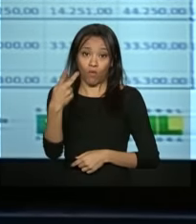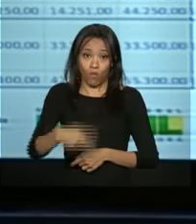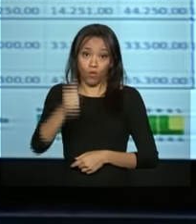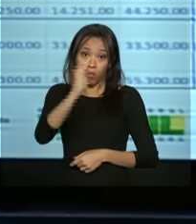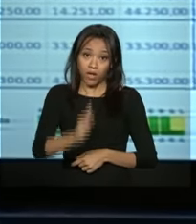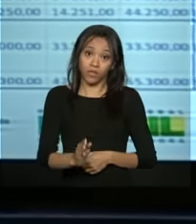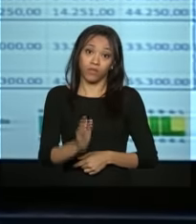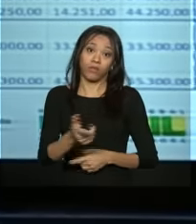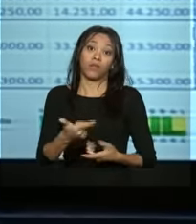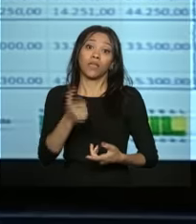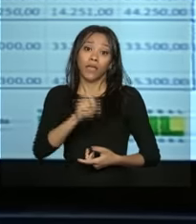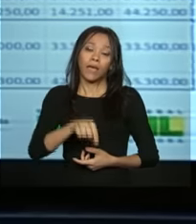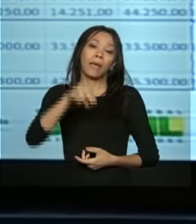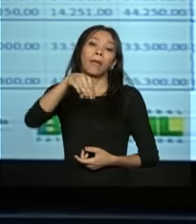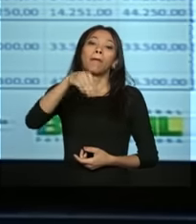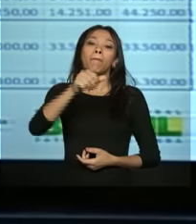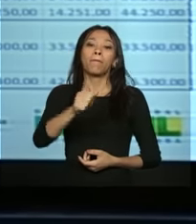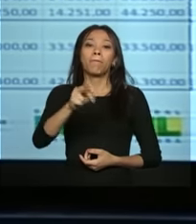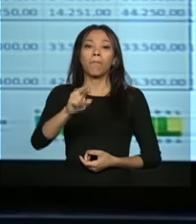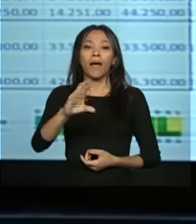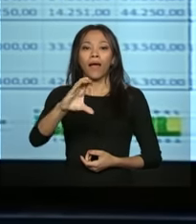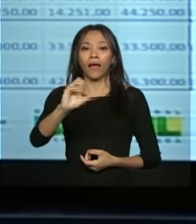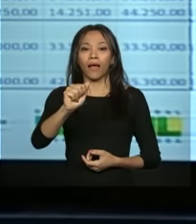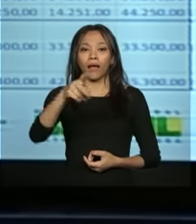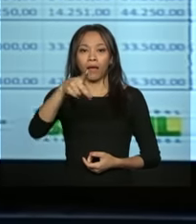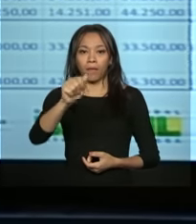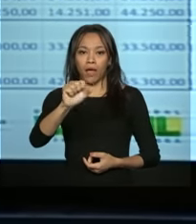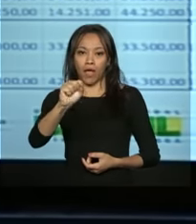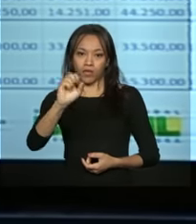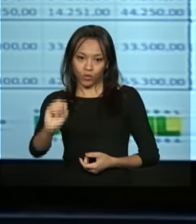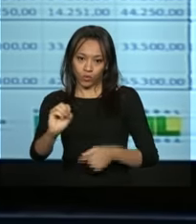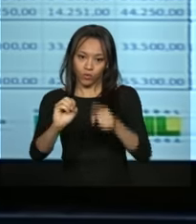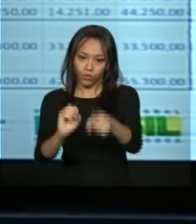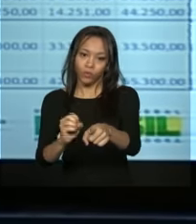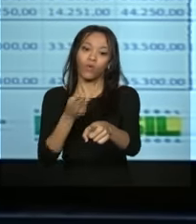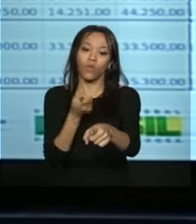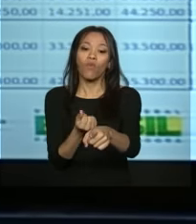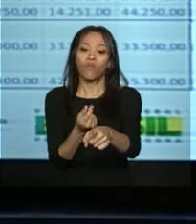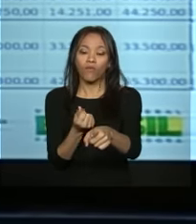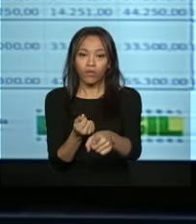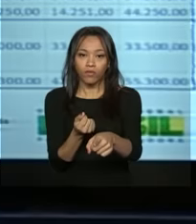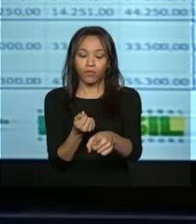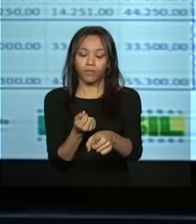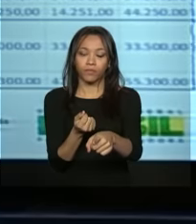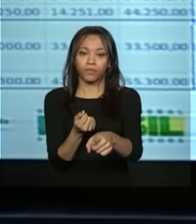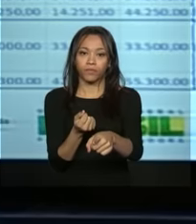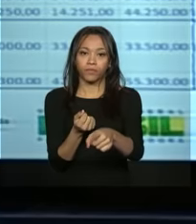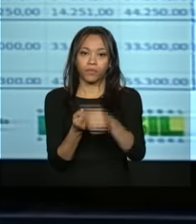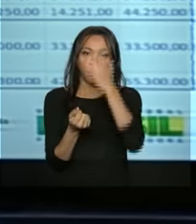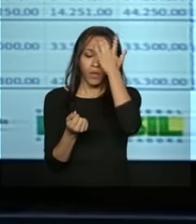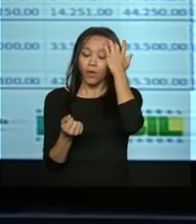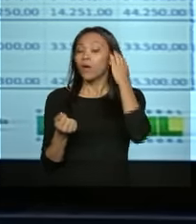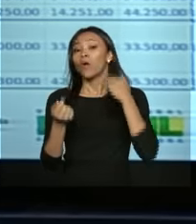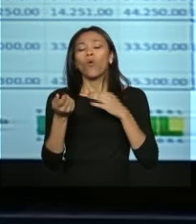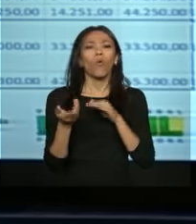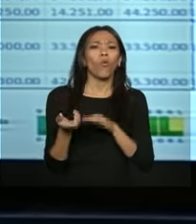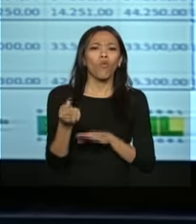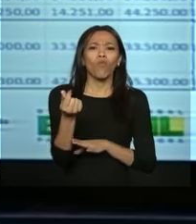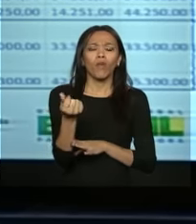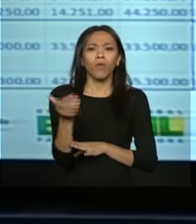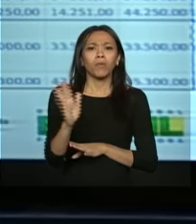passo tá ali em vermelhinho r 5.225 o preço mínimo o preço máximo de